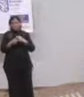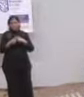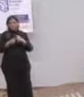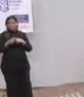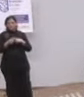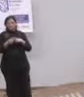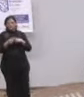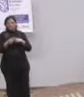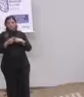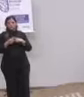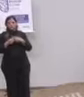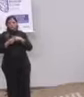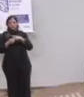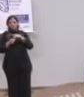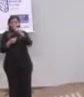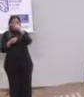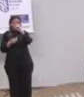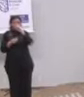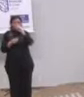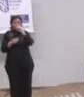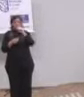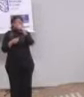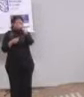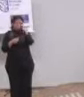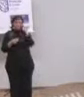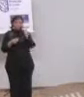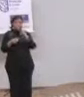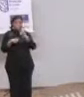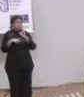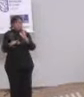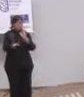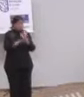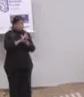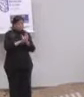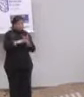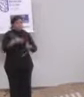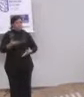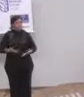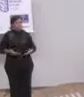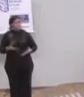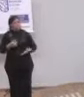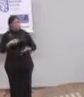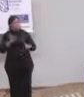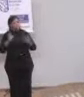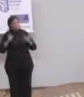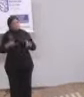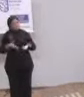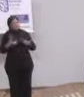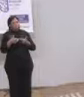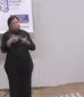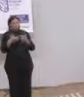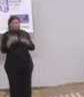fisioterapia respiratória, né, considerando que esses pacientes, quando chegam no serviço, já estão com um grau de rigidez e